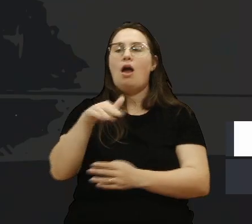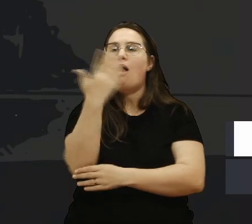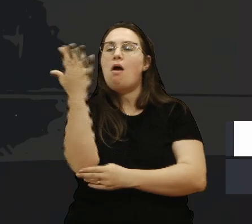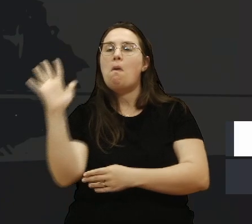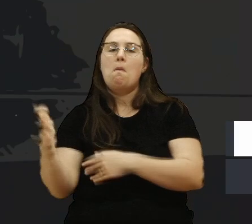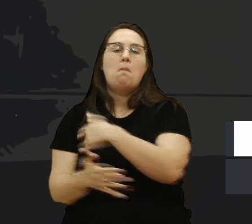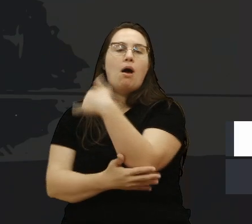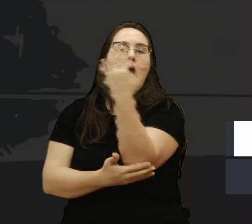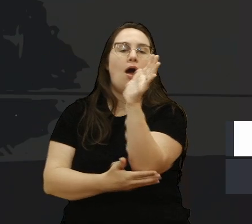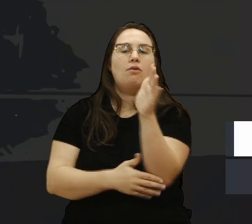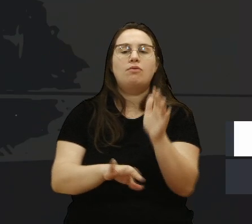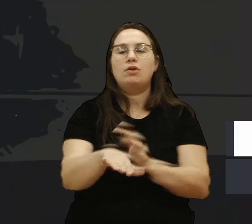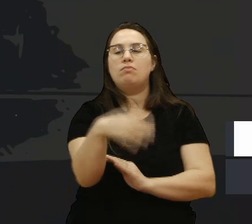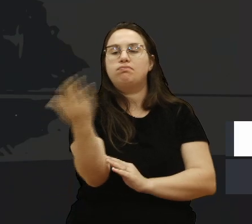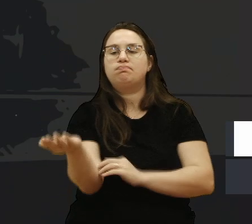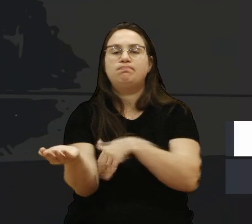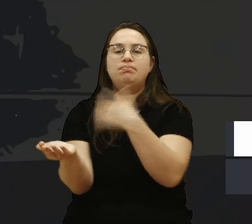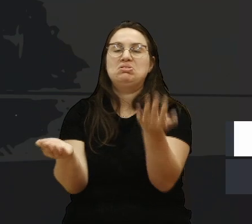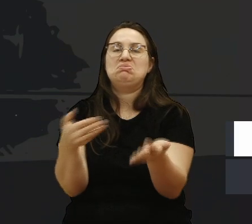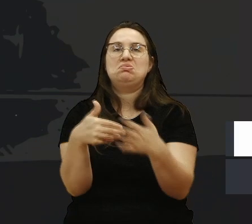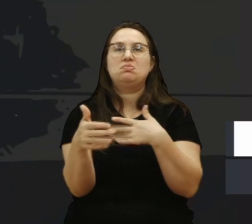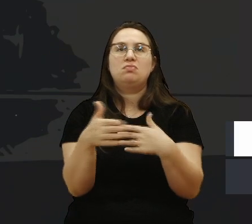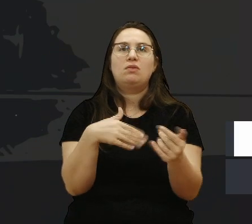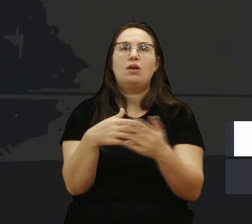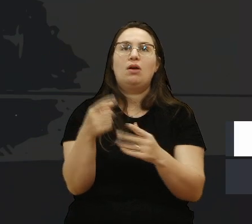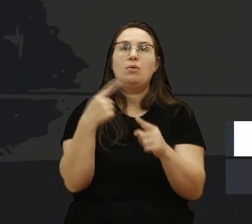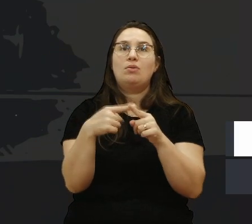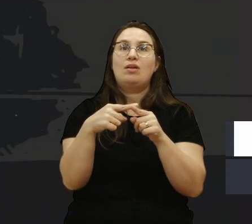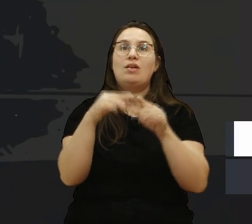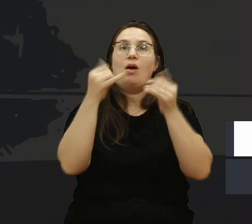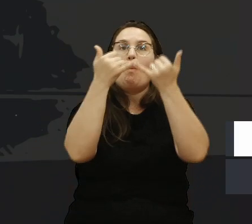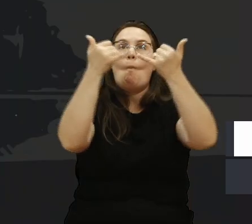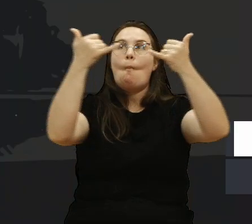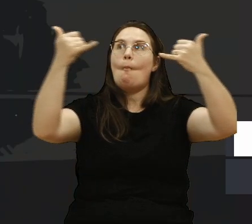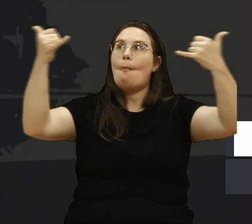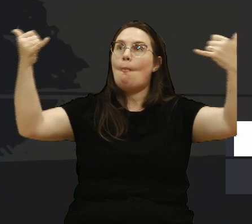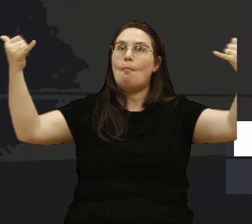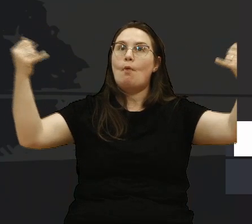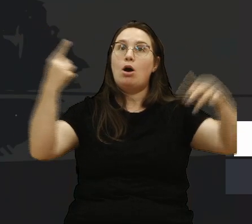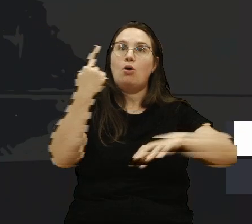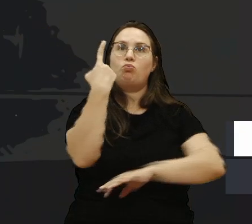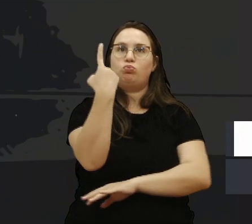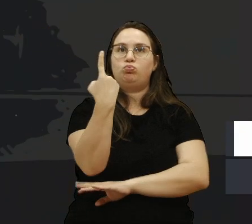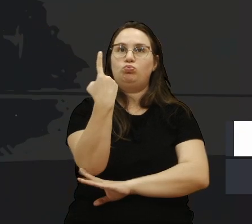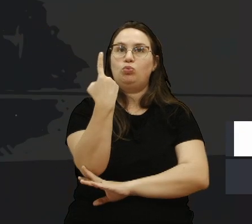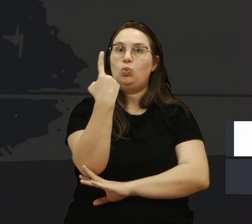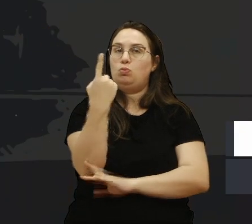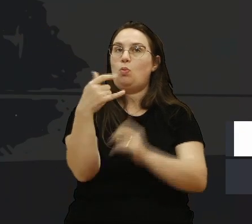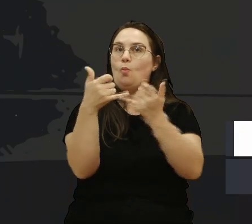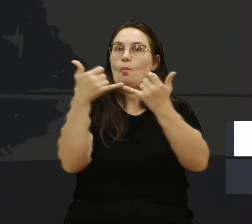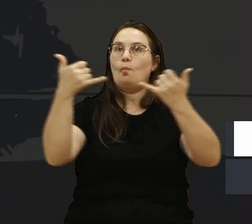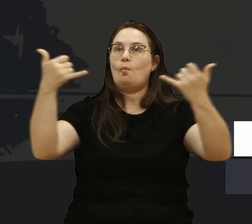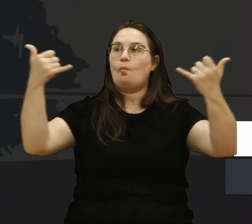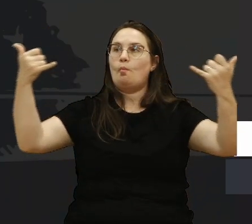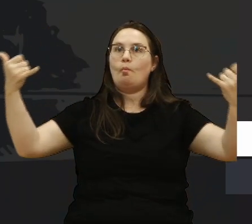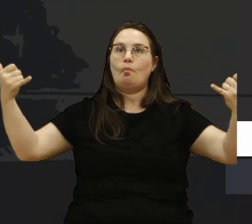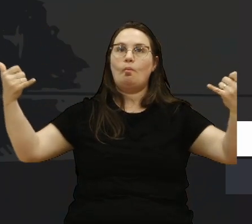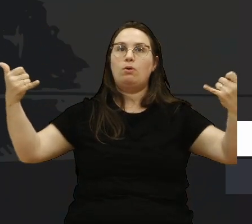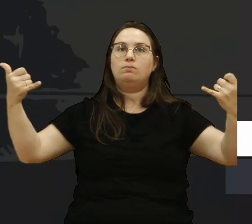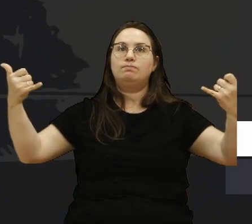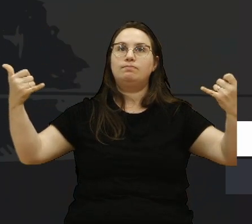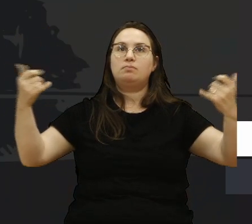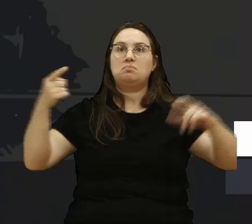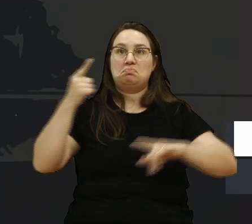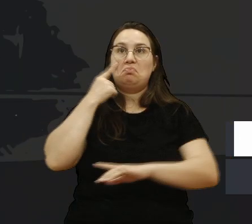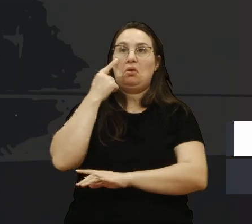saber. Tudo isso por um fio, é? Lá não tem alta tensão, é um fio de luz, tem um fio. Para quem quiser ir lá